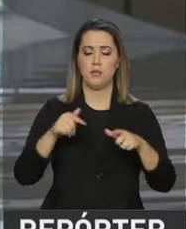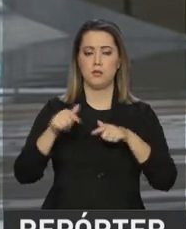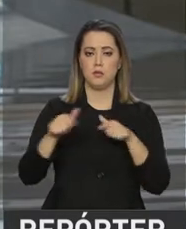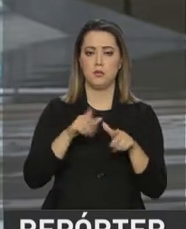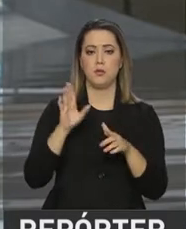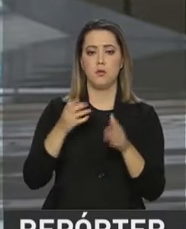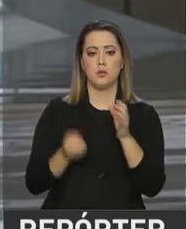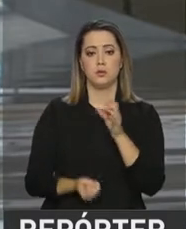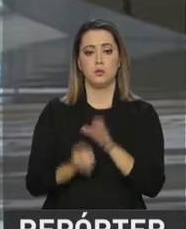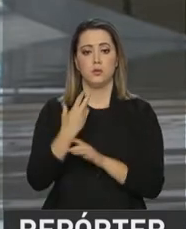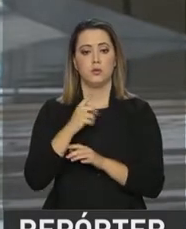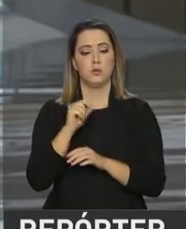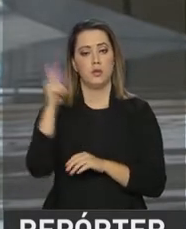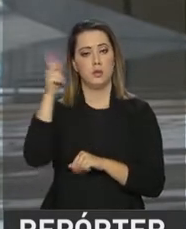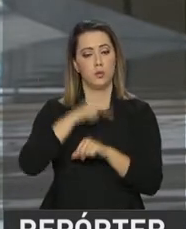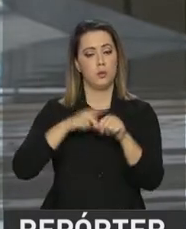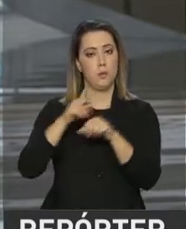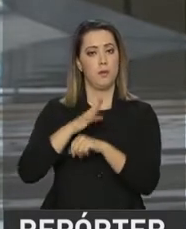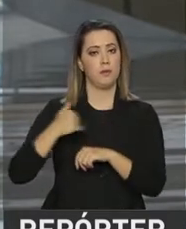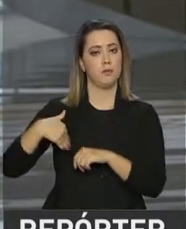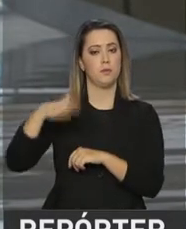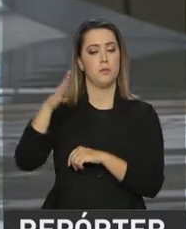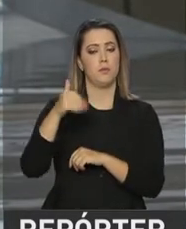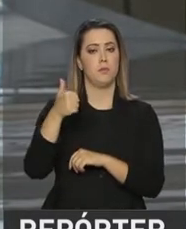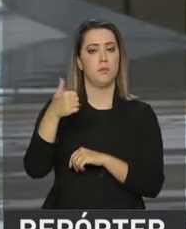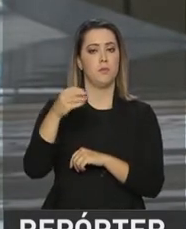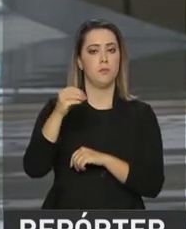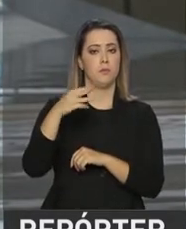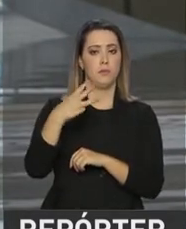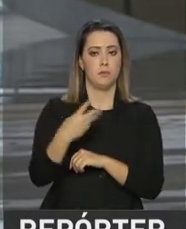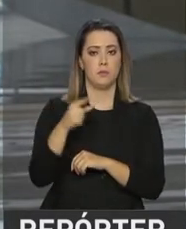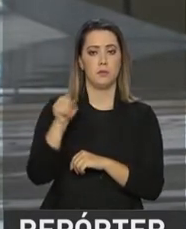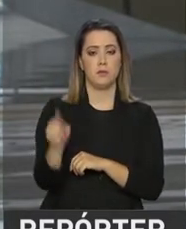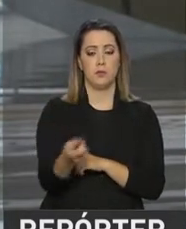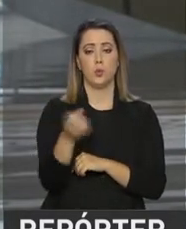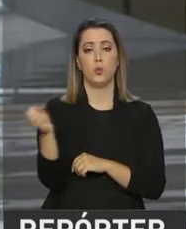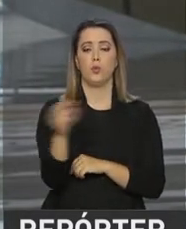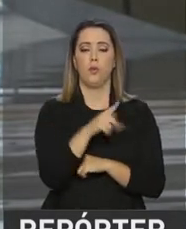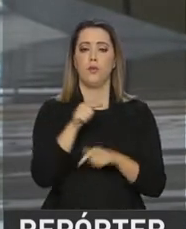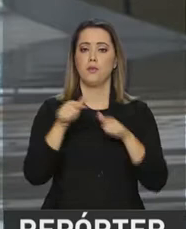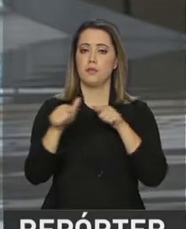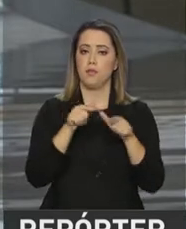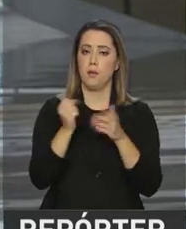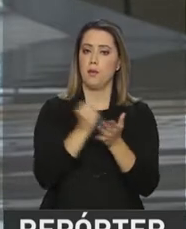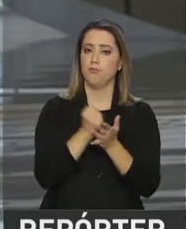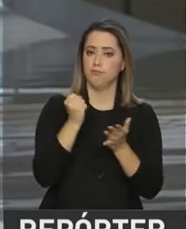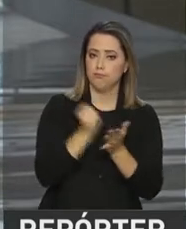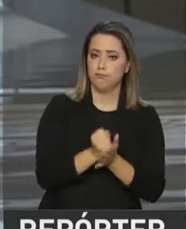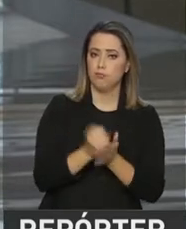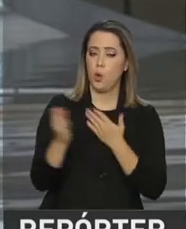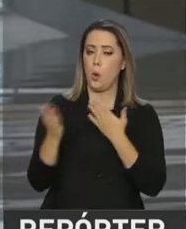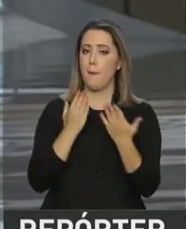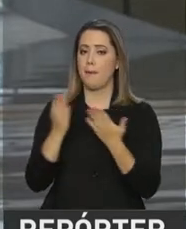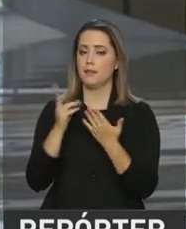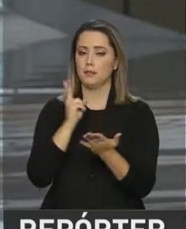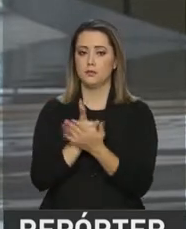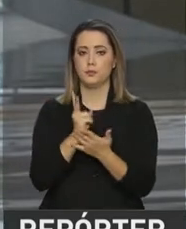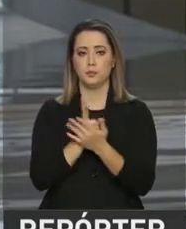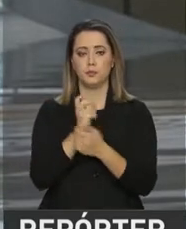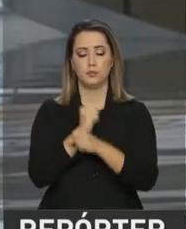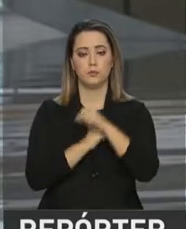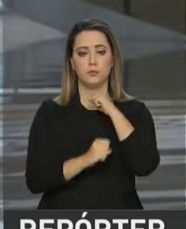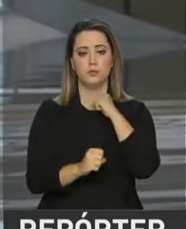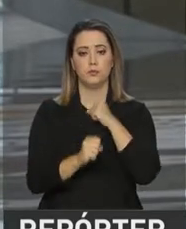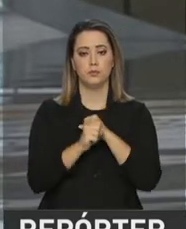gerados no país mais de 103 mil novos empregos comparando com o mesmo período do ano passado